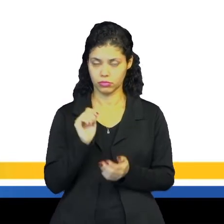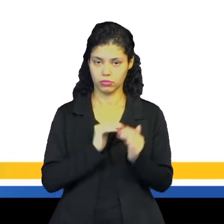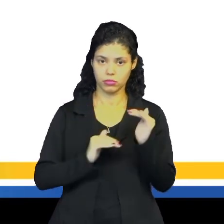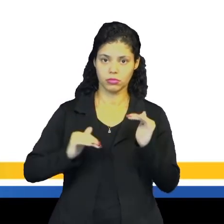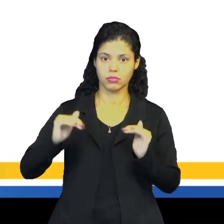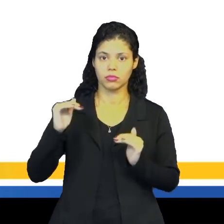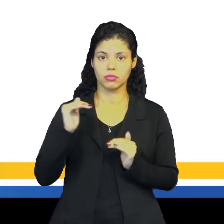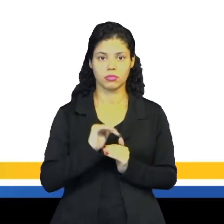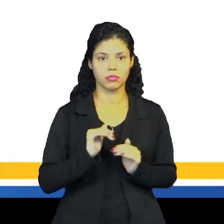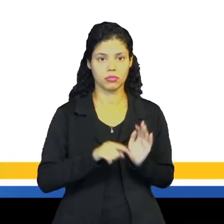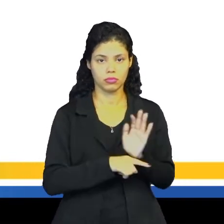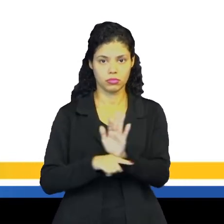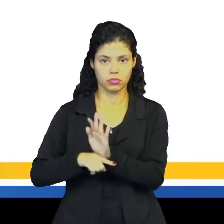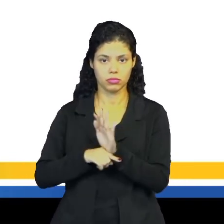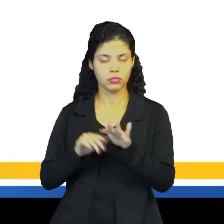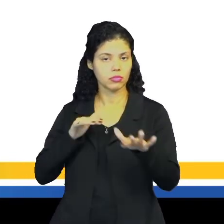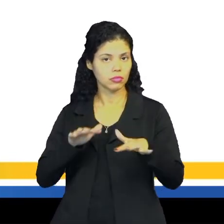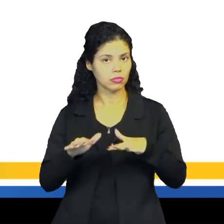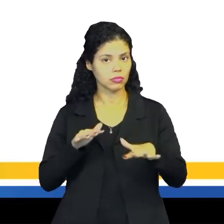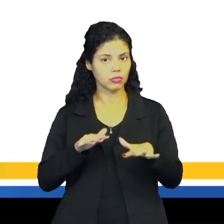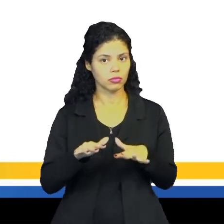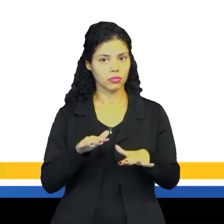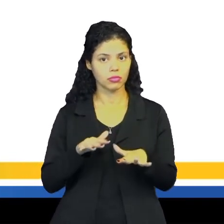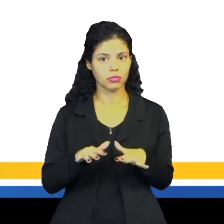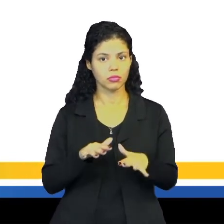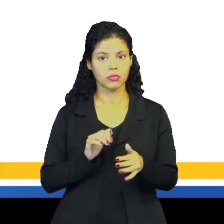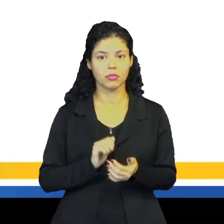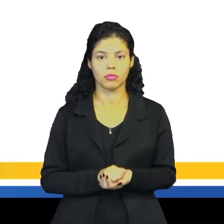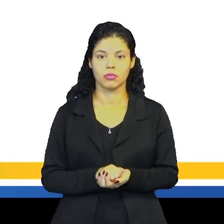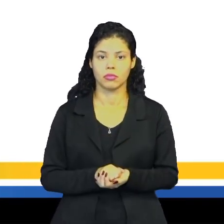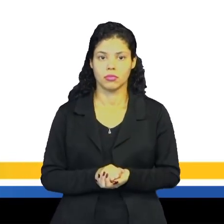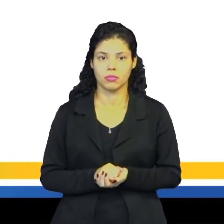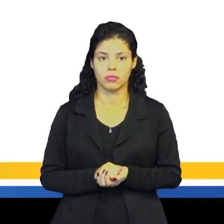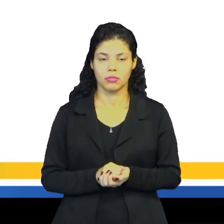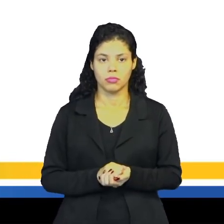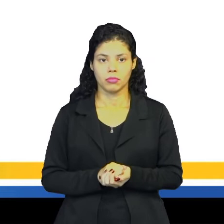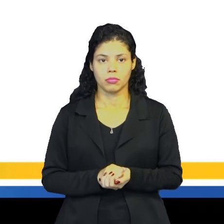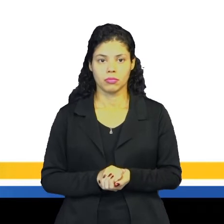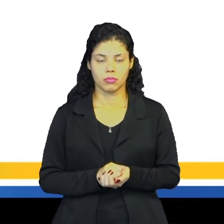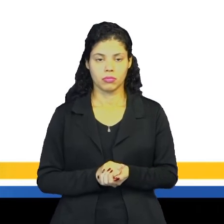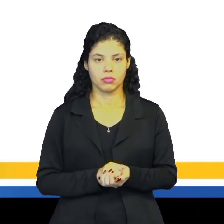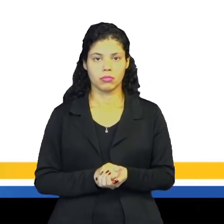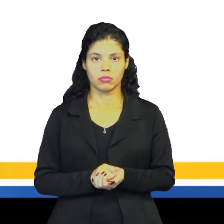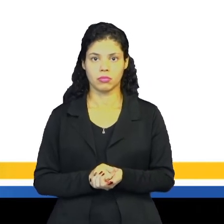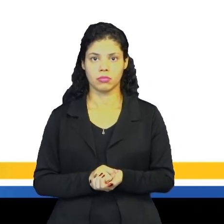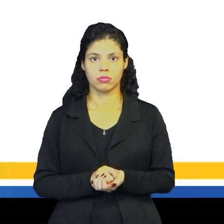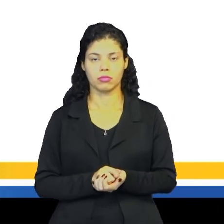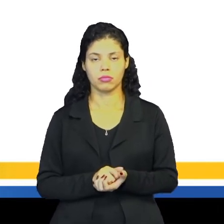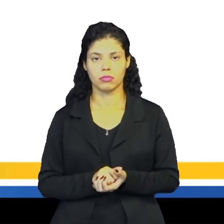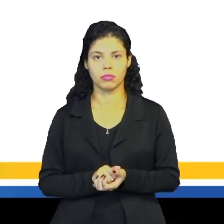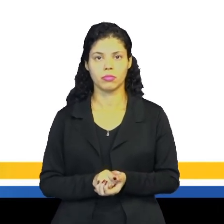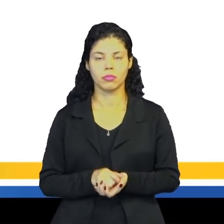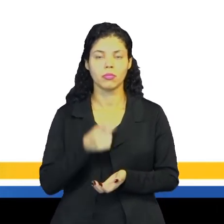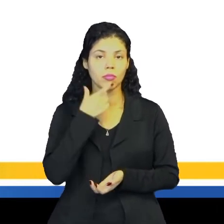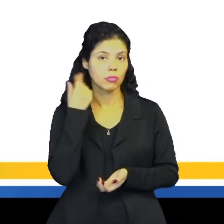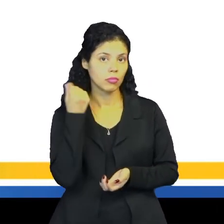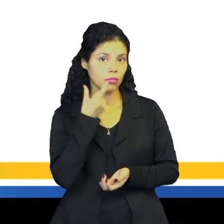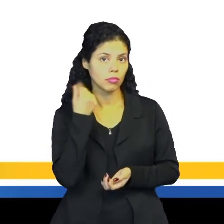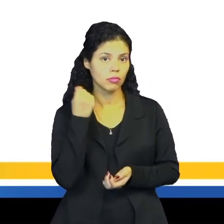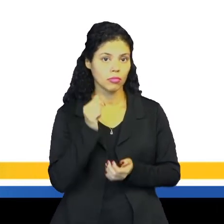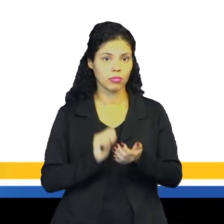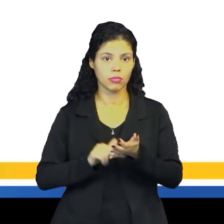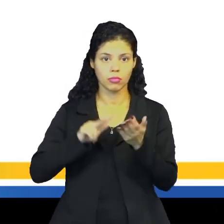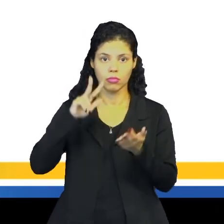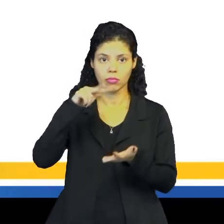sobre, né? Que indica o movimento. Por exemplo, The cat jumped over the dog. O gato pulou por